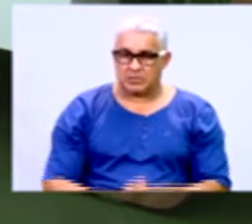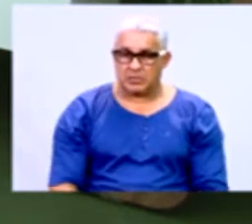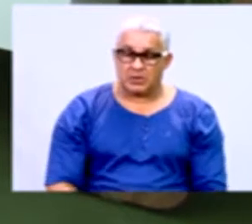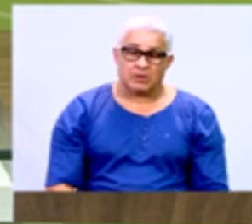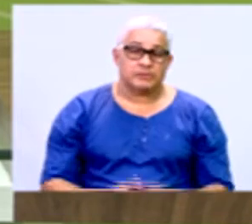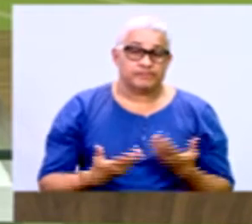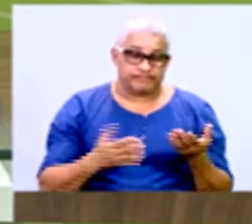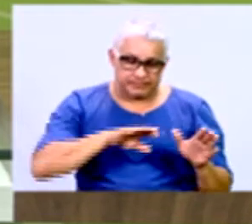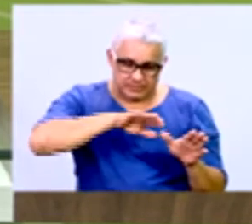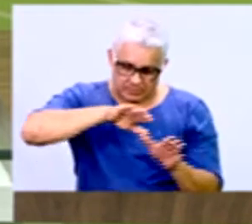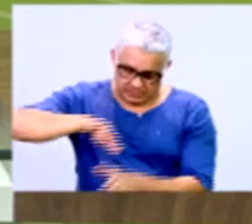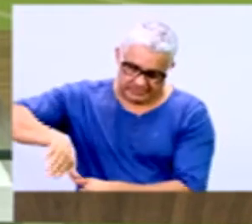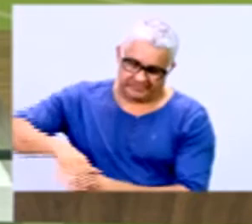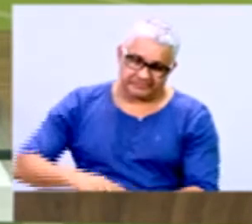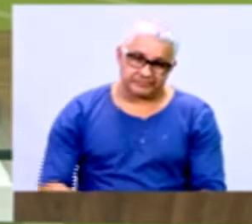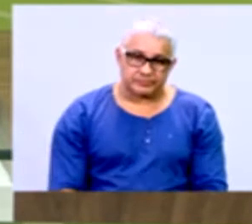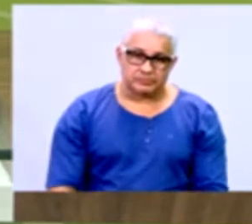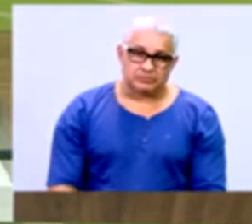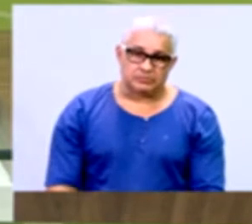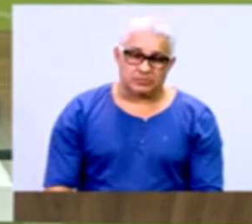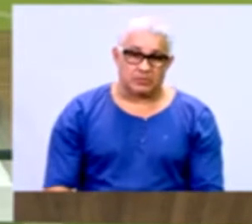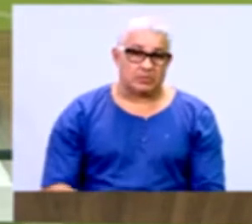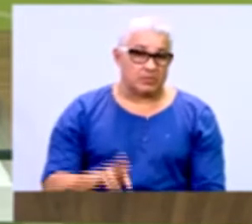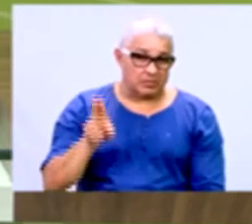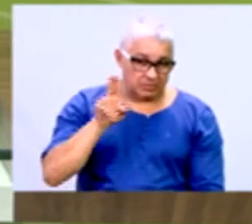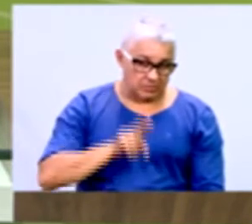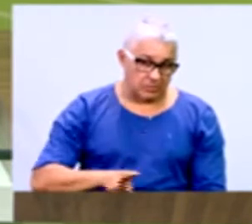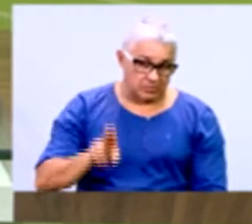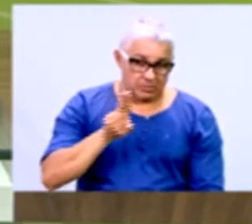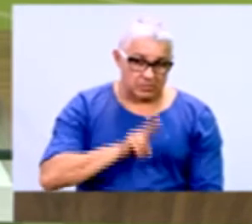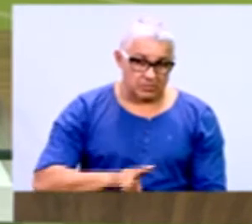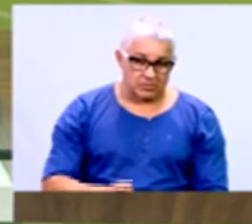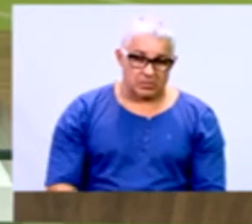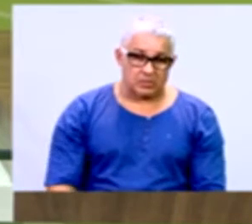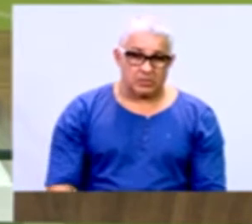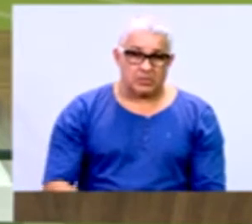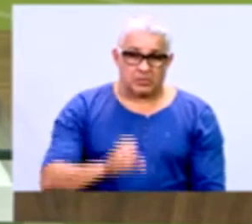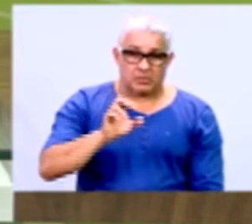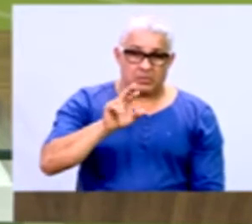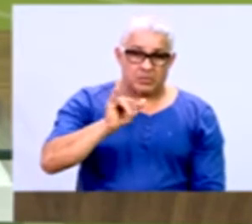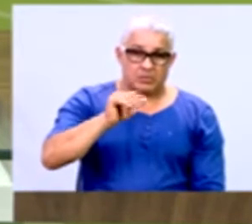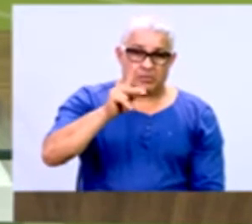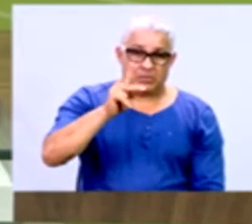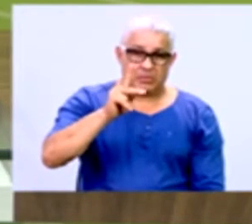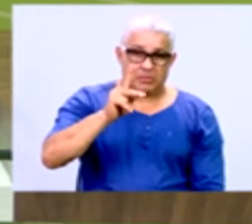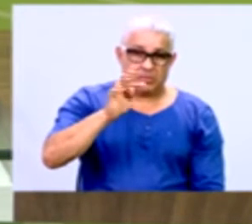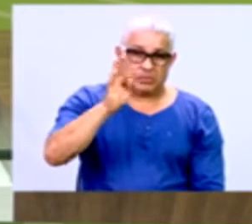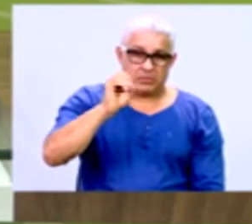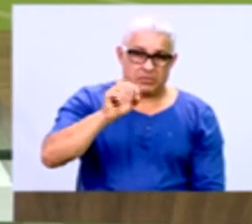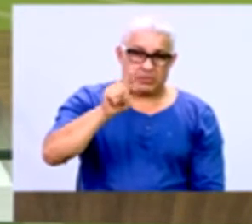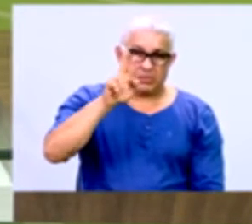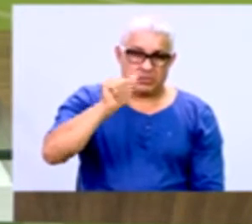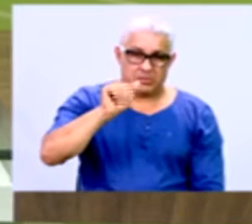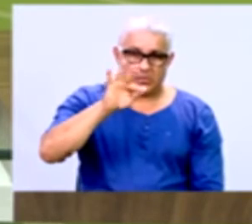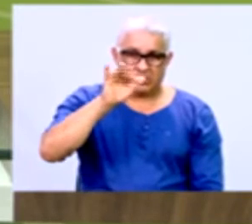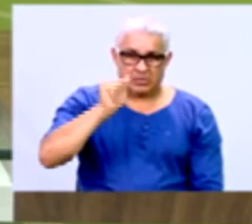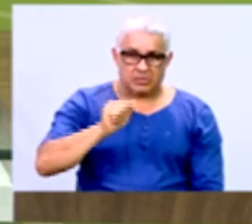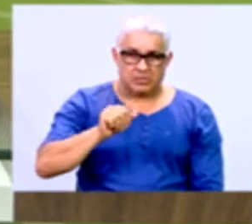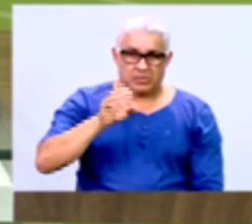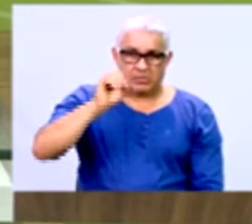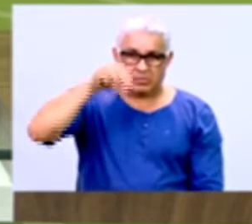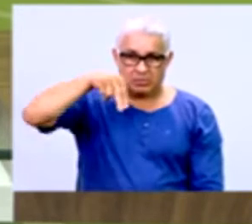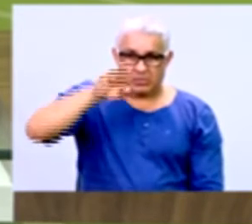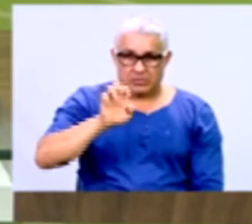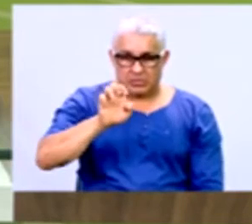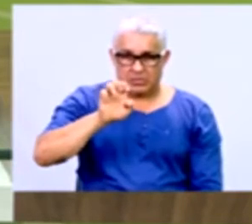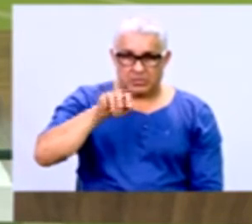Bom, na utilização da criptografia no One-Way, que é a mão única,